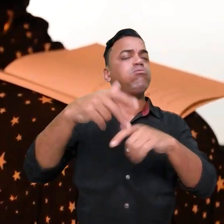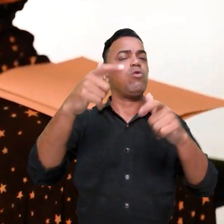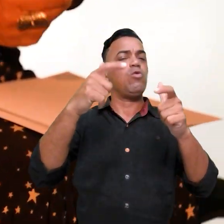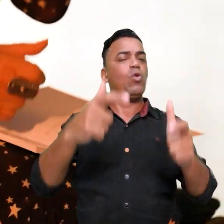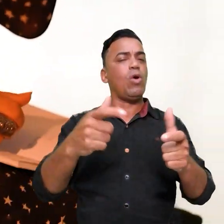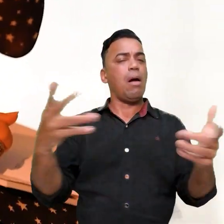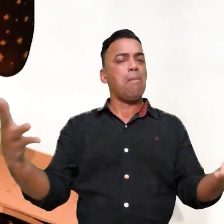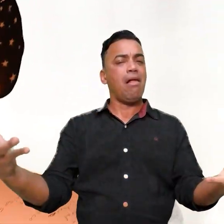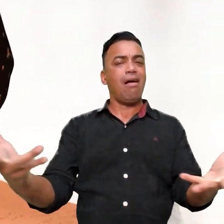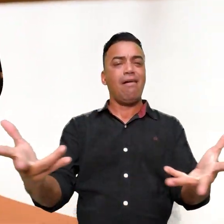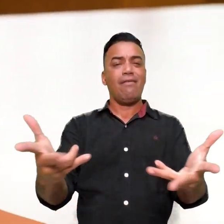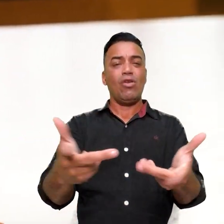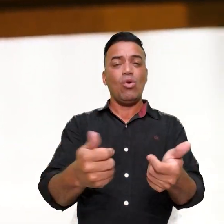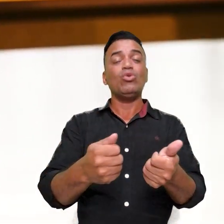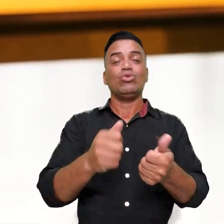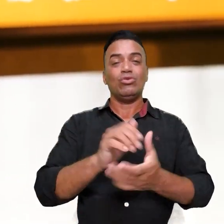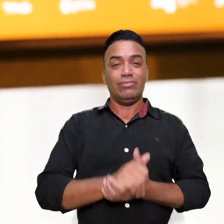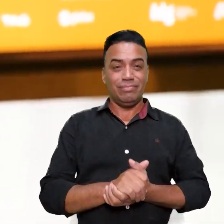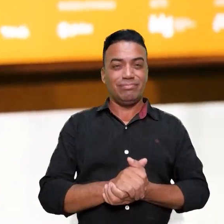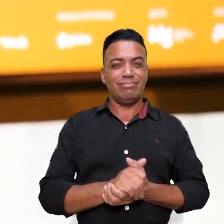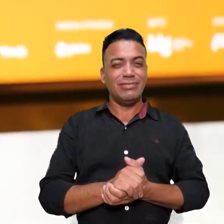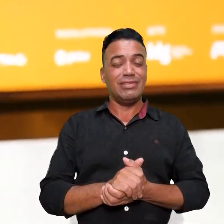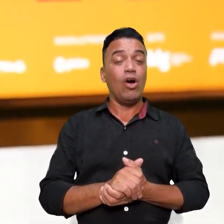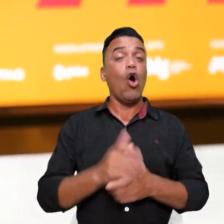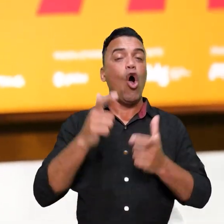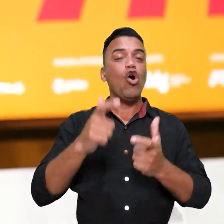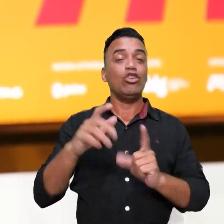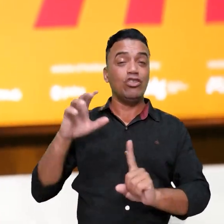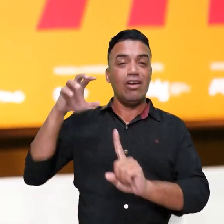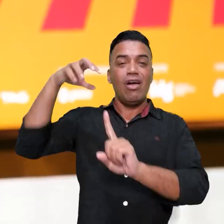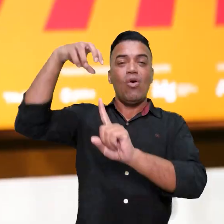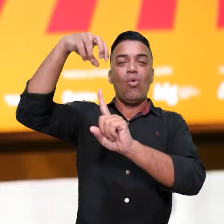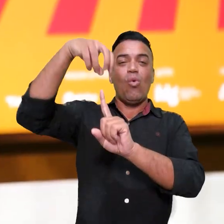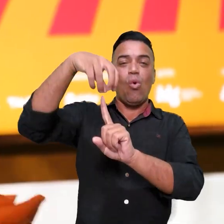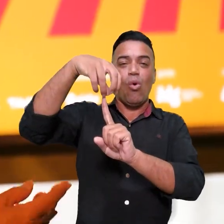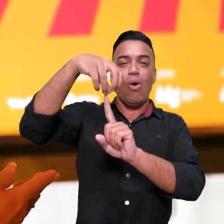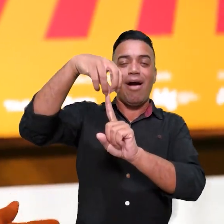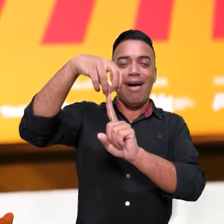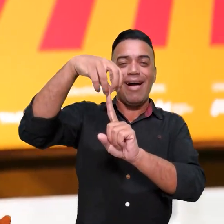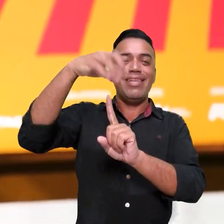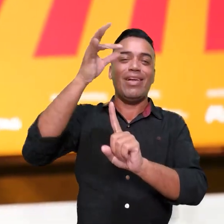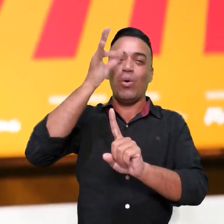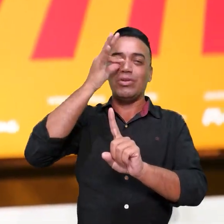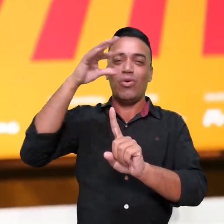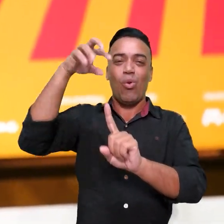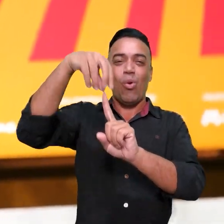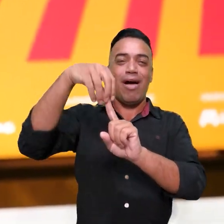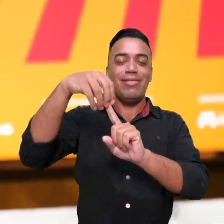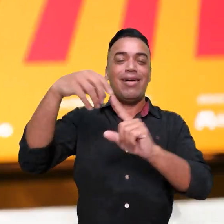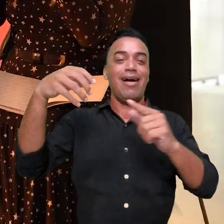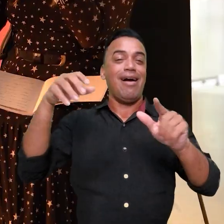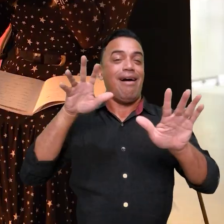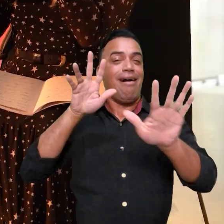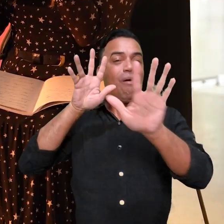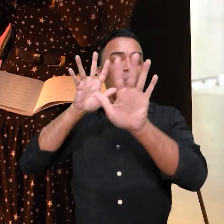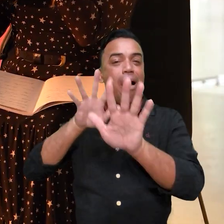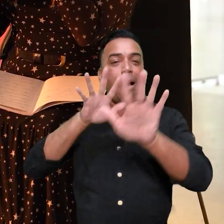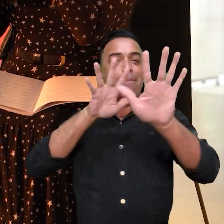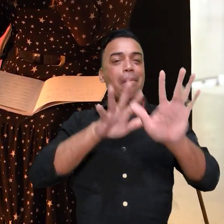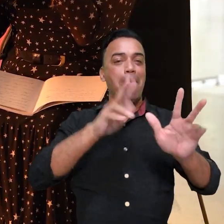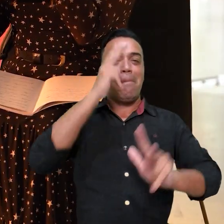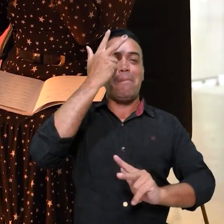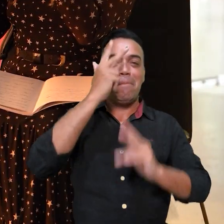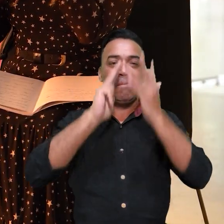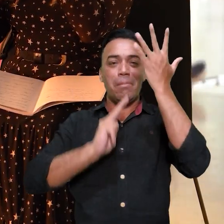merecimento, coroada na Avenida. Mas, como ela falou, em